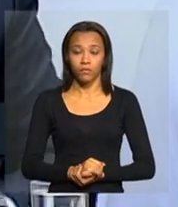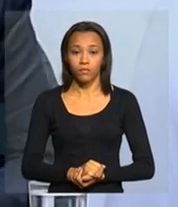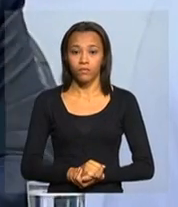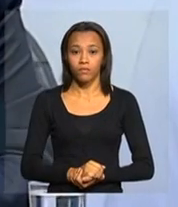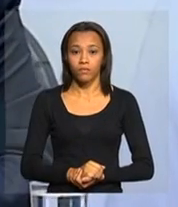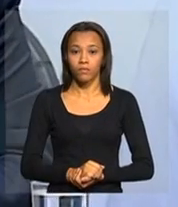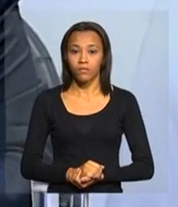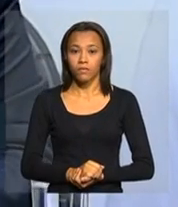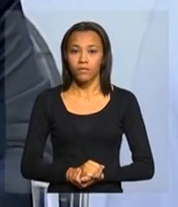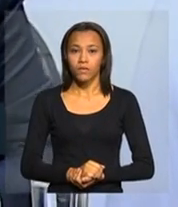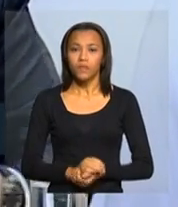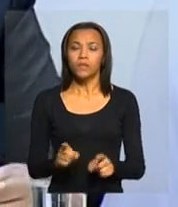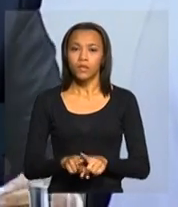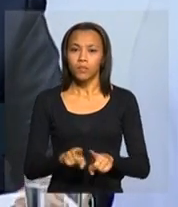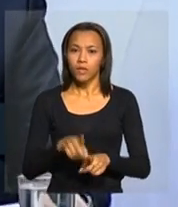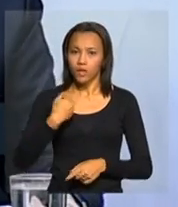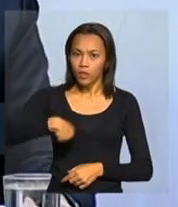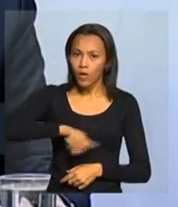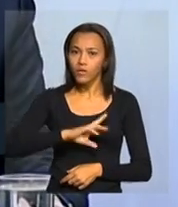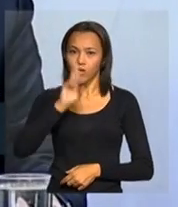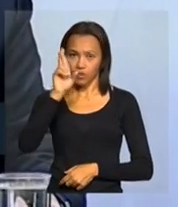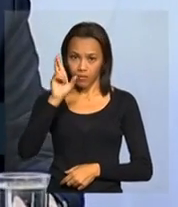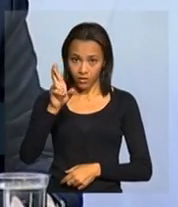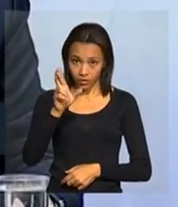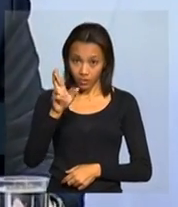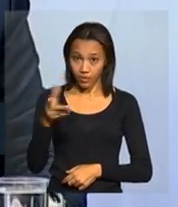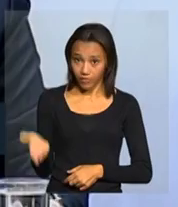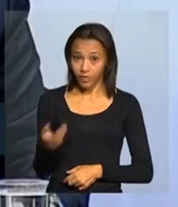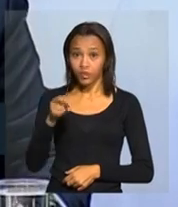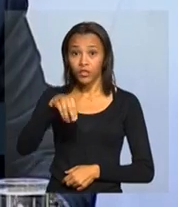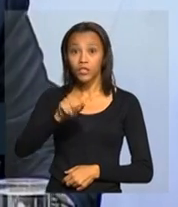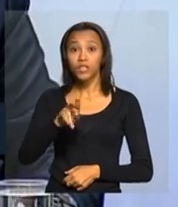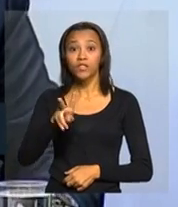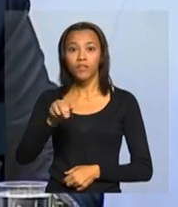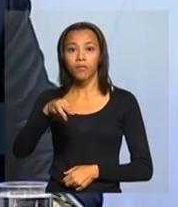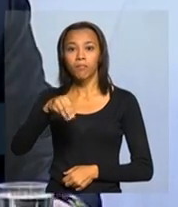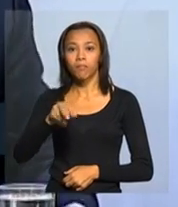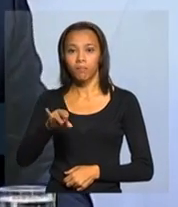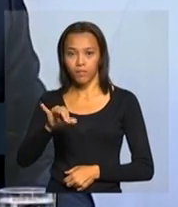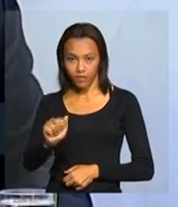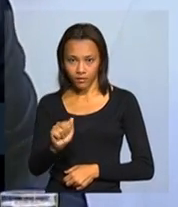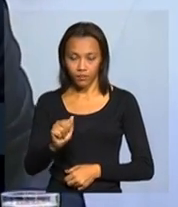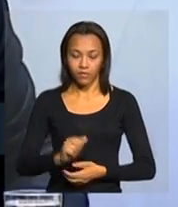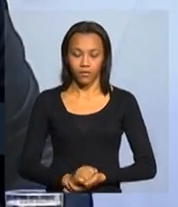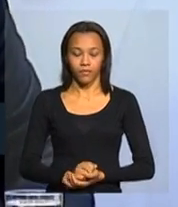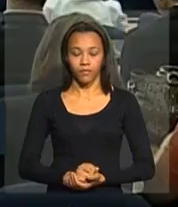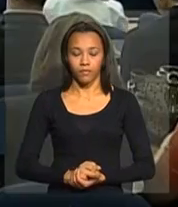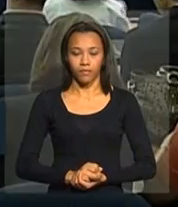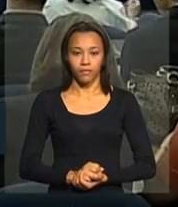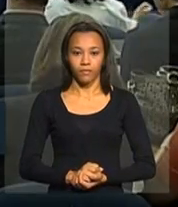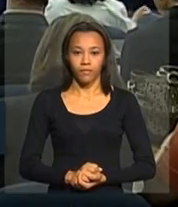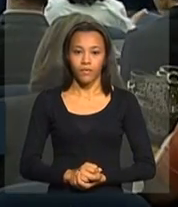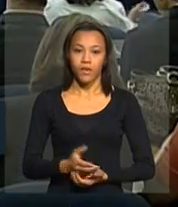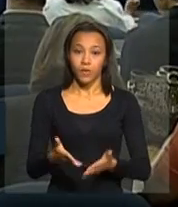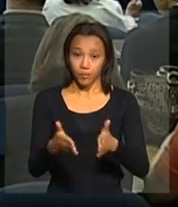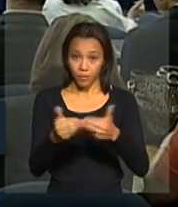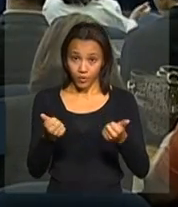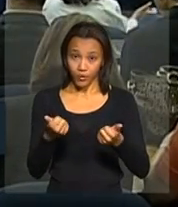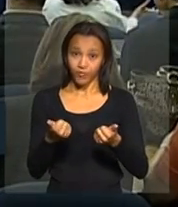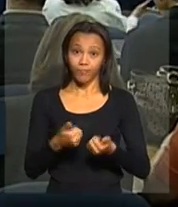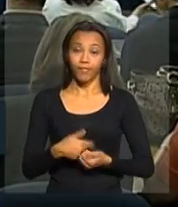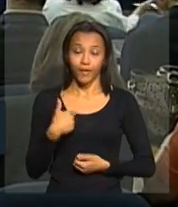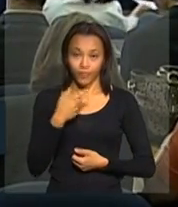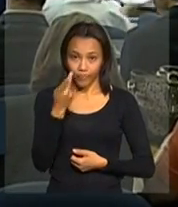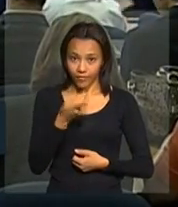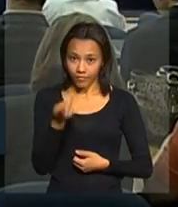E a nossa representante dos transplantados, Nívia Maria. Ministro, eu pedi para falar porque